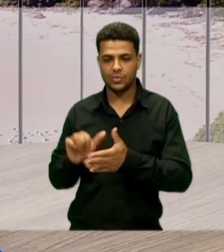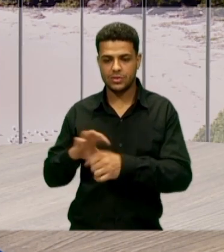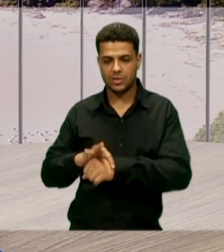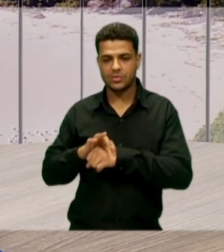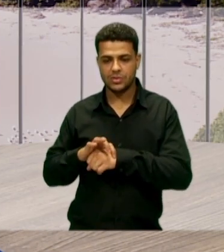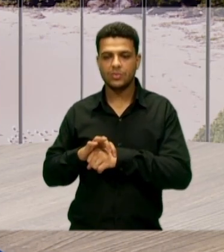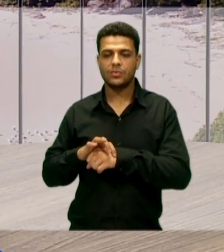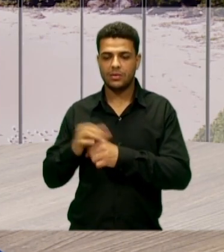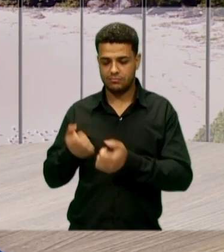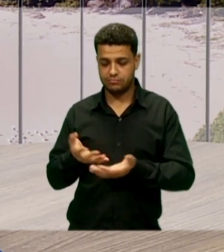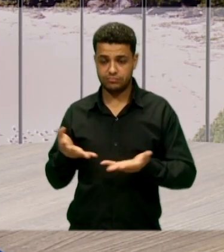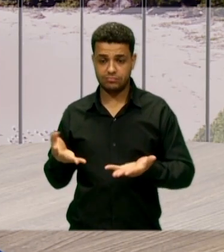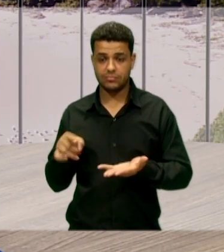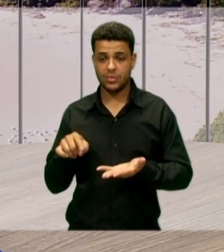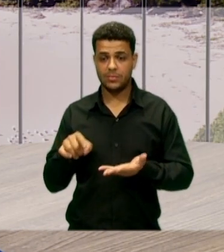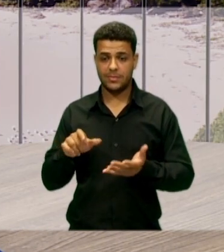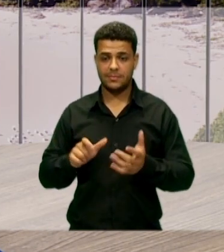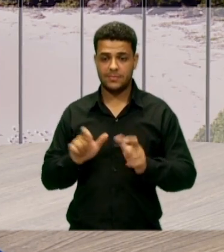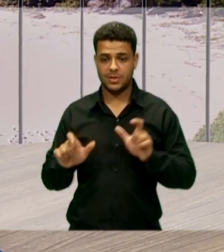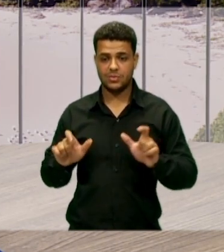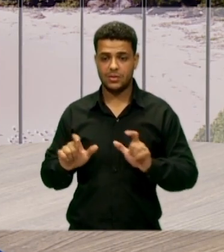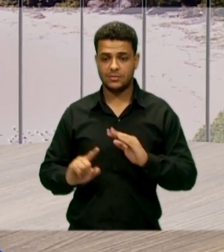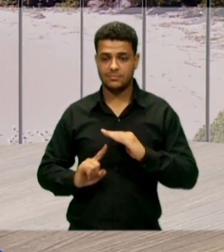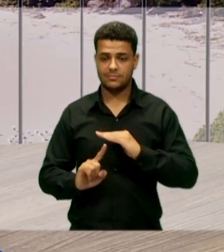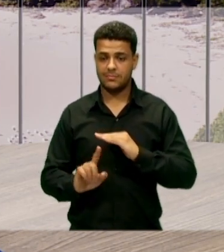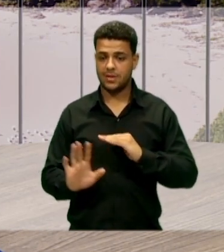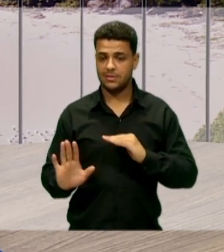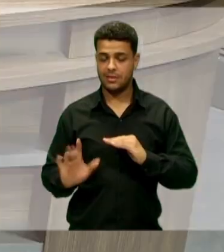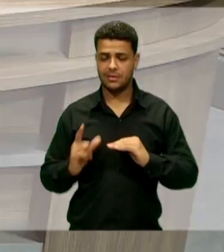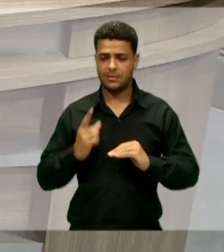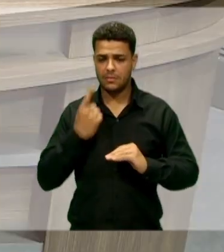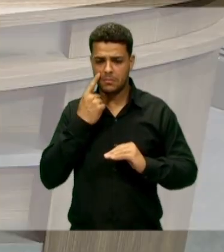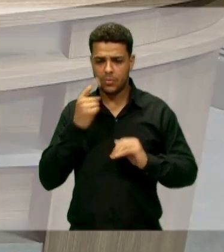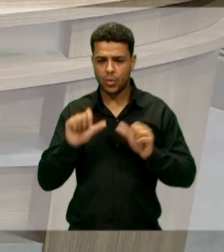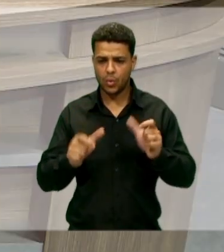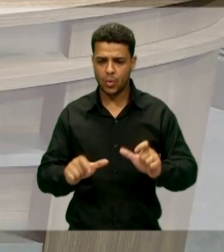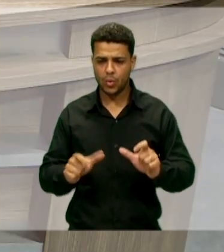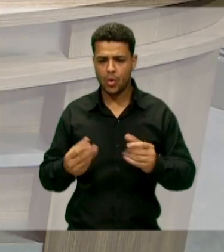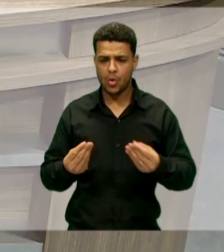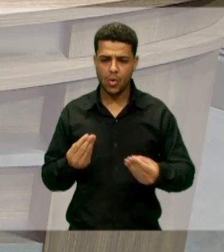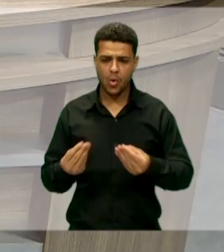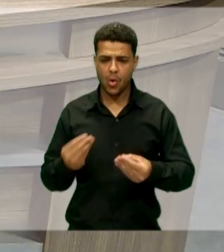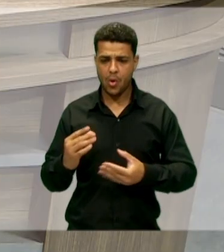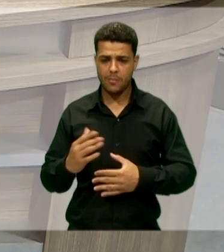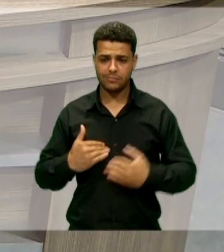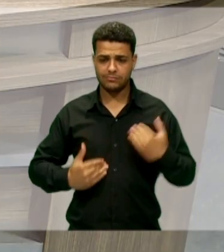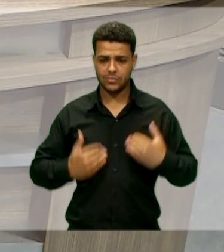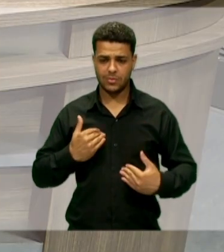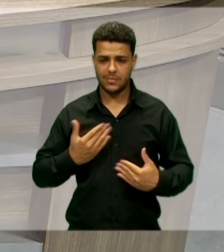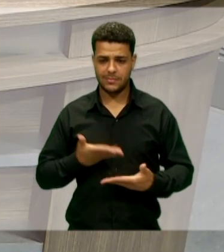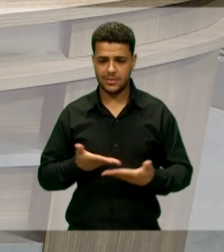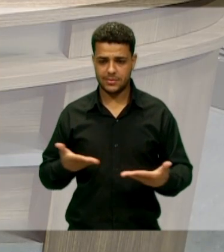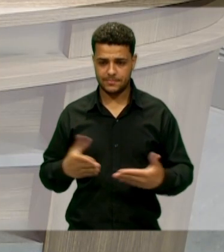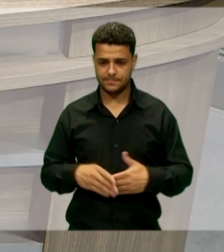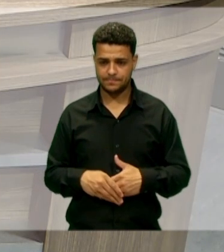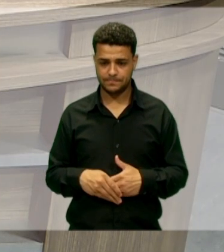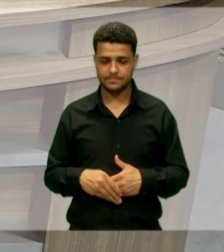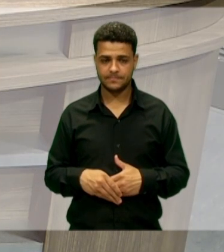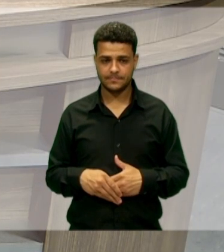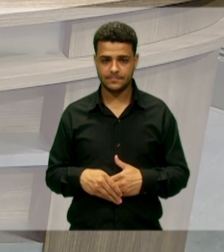dá para ser oferecida para os pacientes. Oferece para os pacientes e observa depois como esses pacientes se comportam. Né?